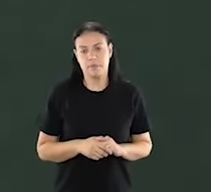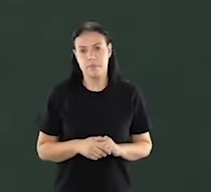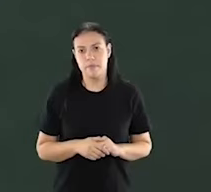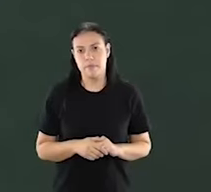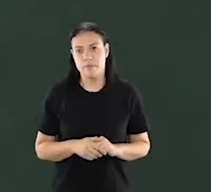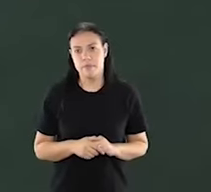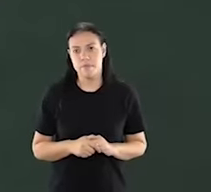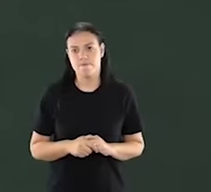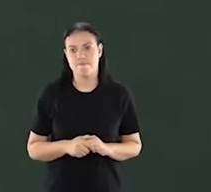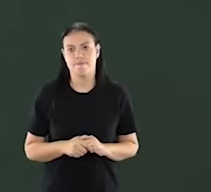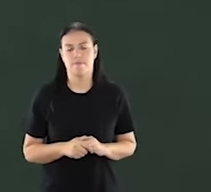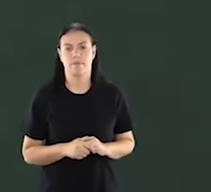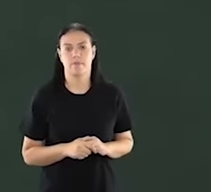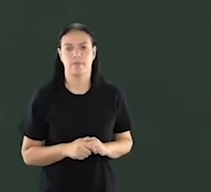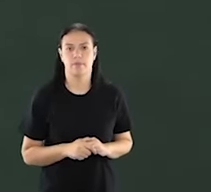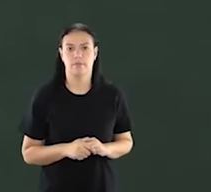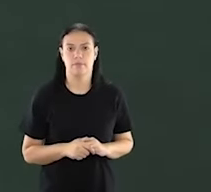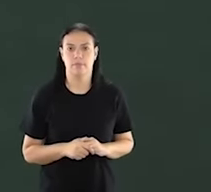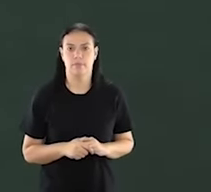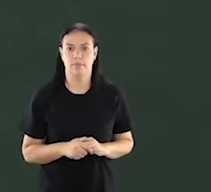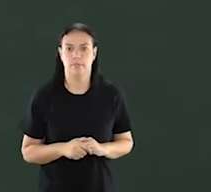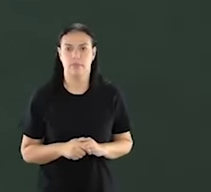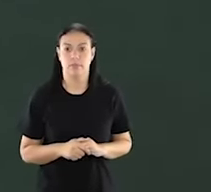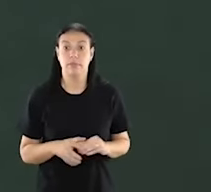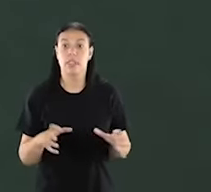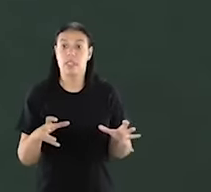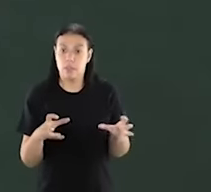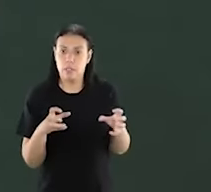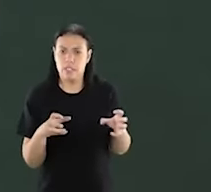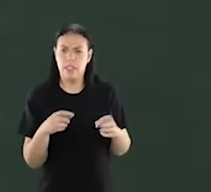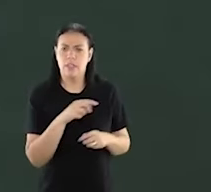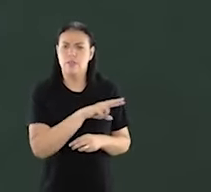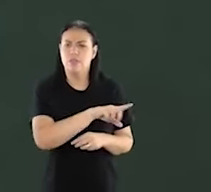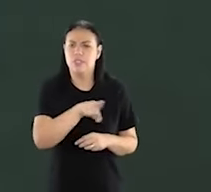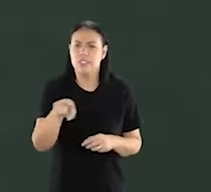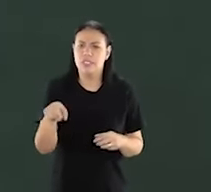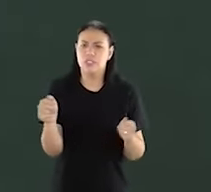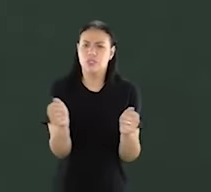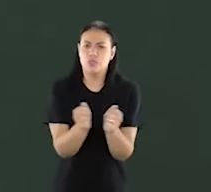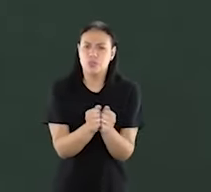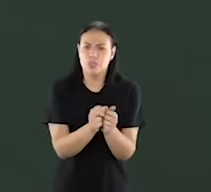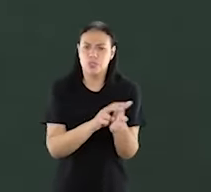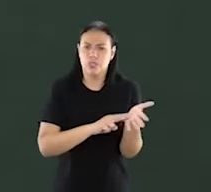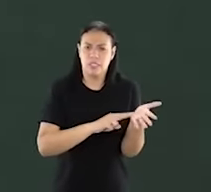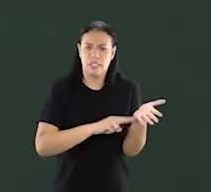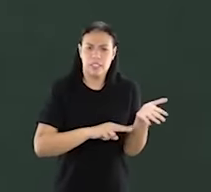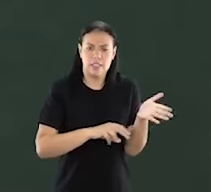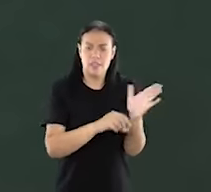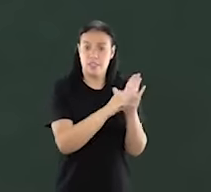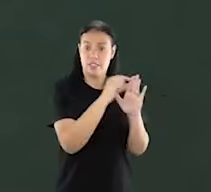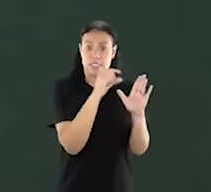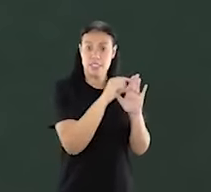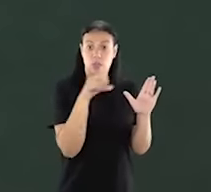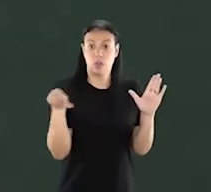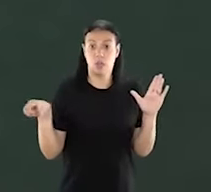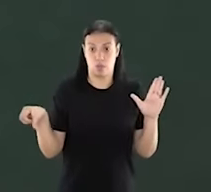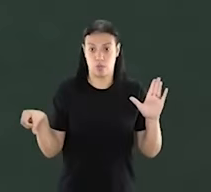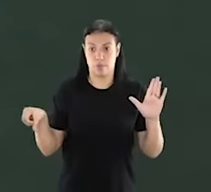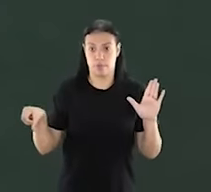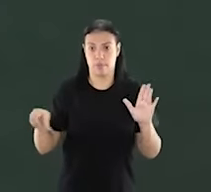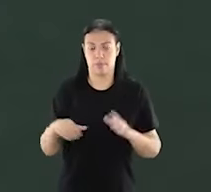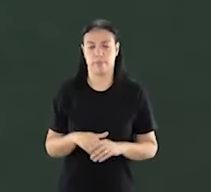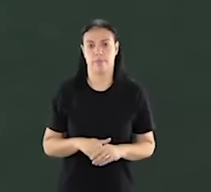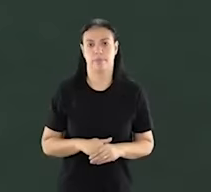encerrar esta meditação levando você para o verso 9, por favor. Você pode ler em voz alta comigo o verso